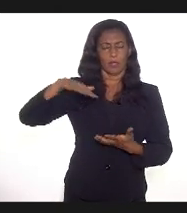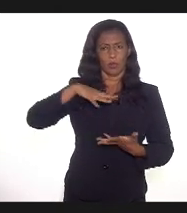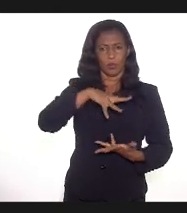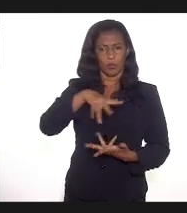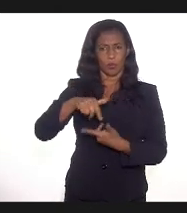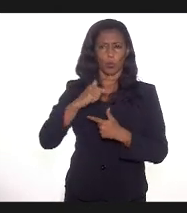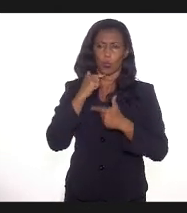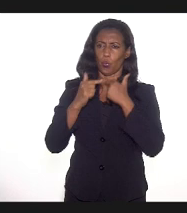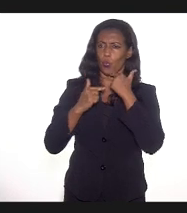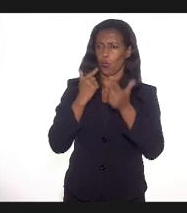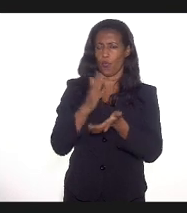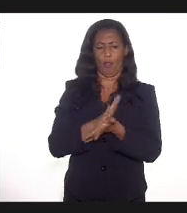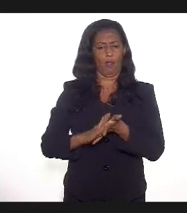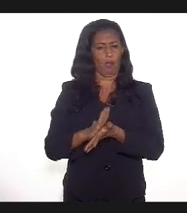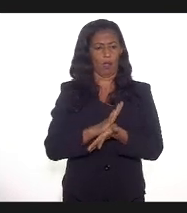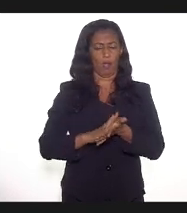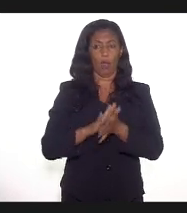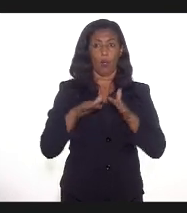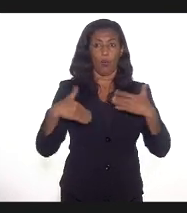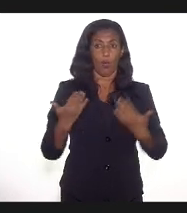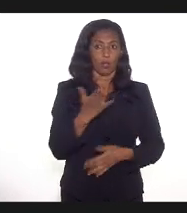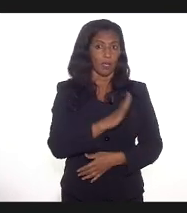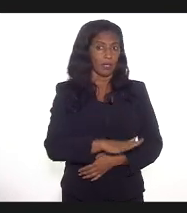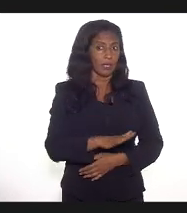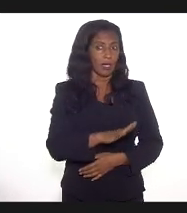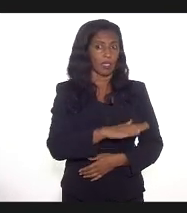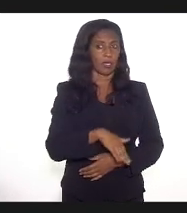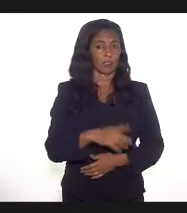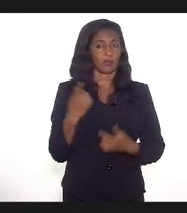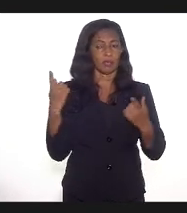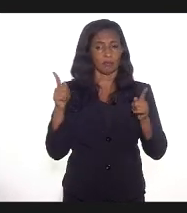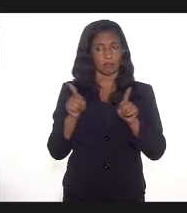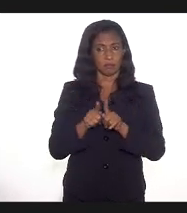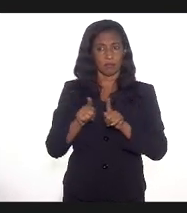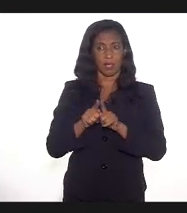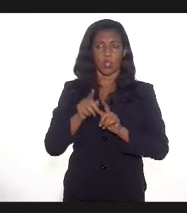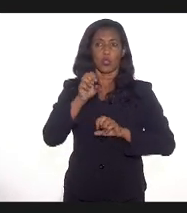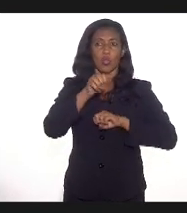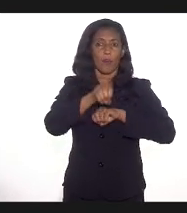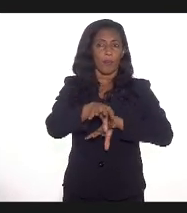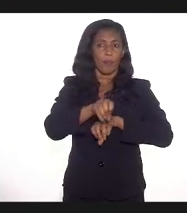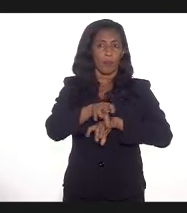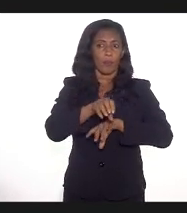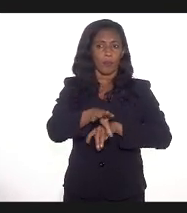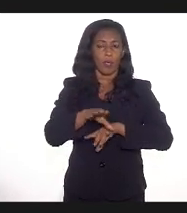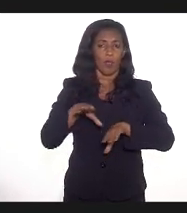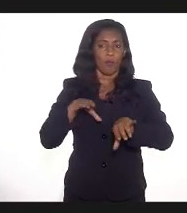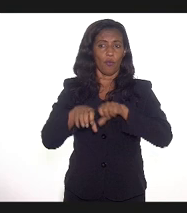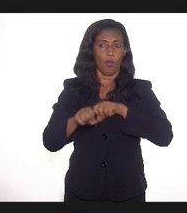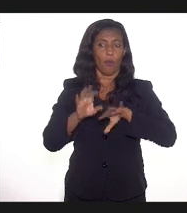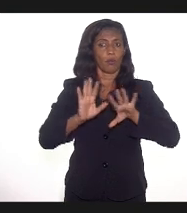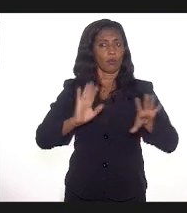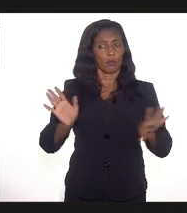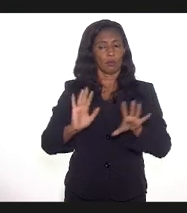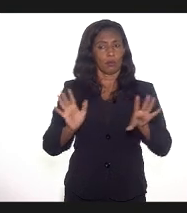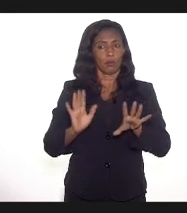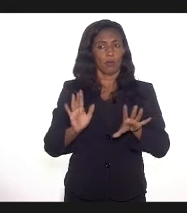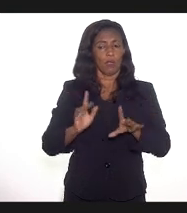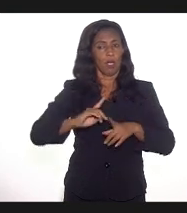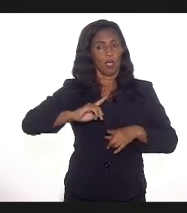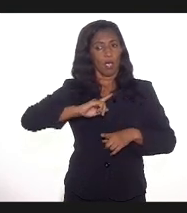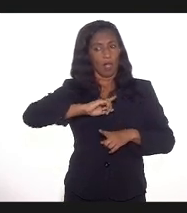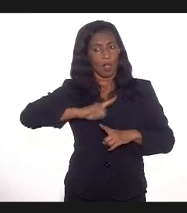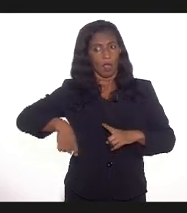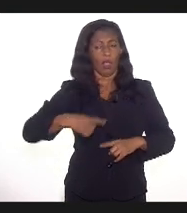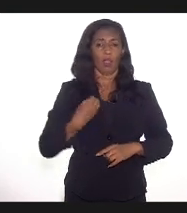não tem dúvida que quando a criança tem um direito à escola negada, não é só o processo de ensino formal que é negado, é uma negação